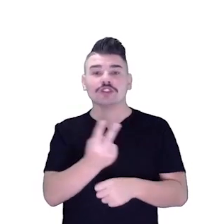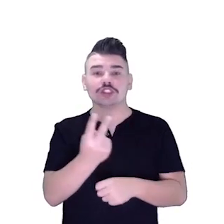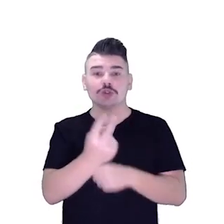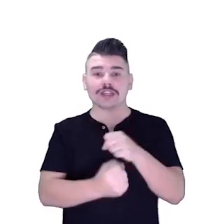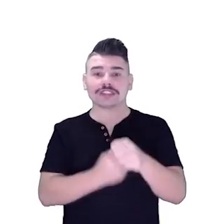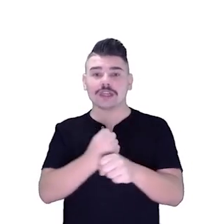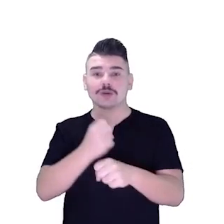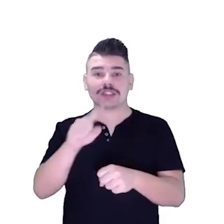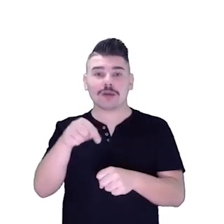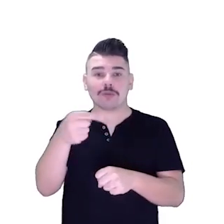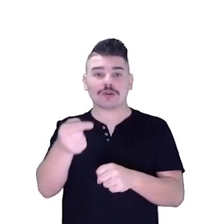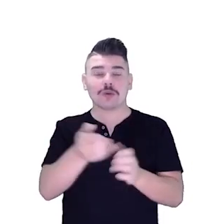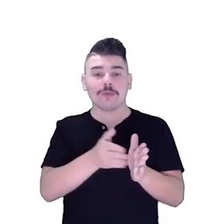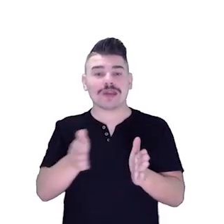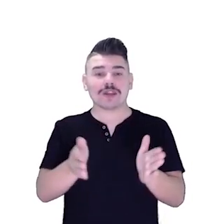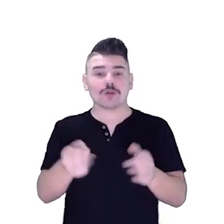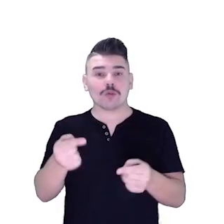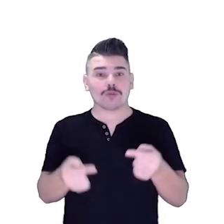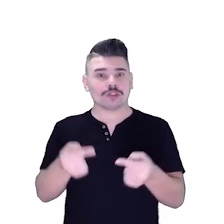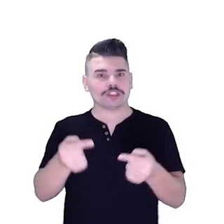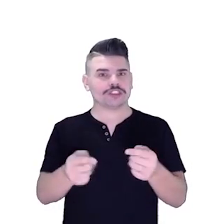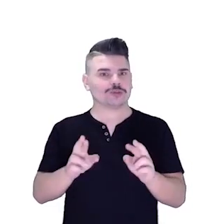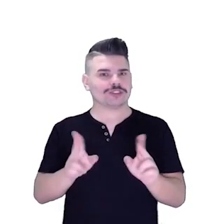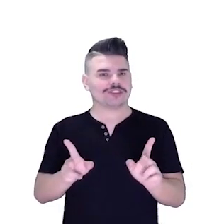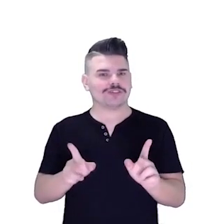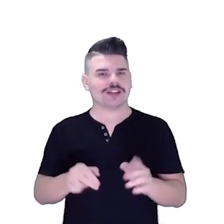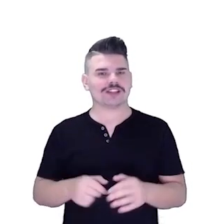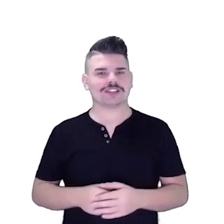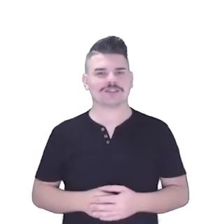num contexto político tão diferente?